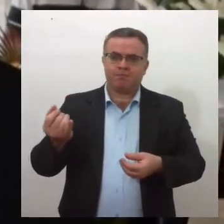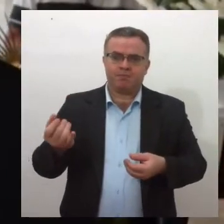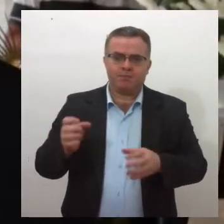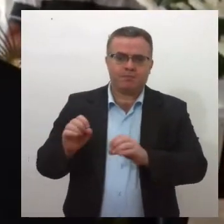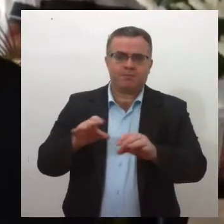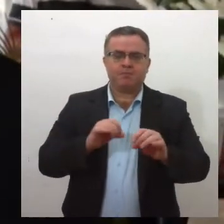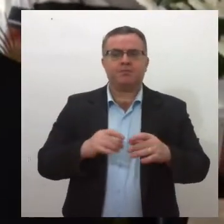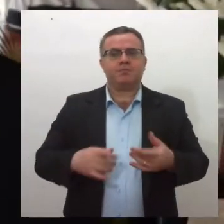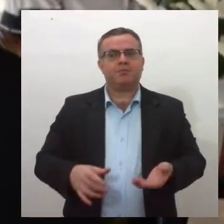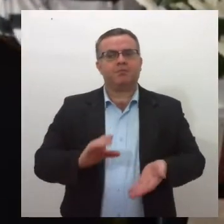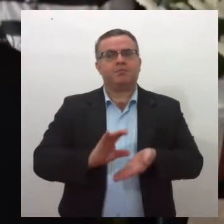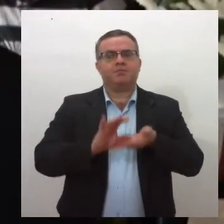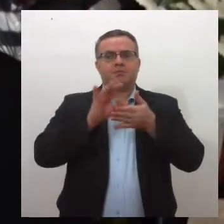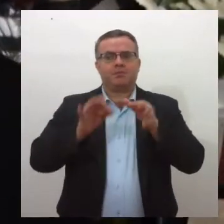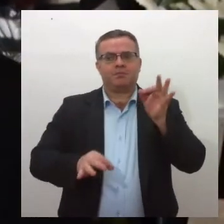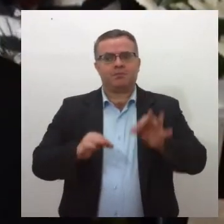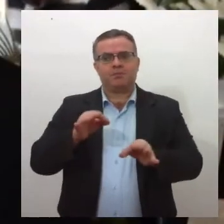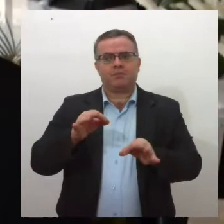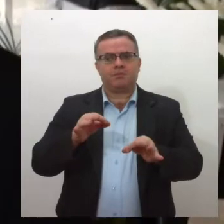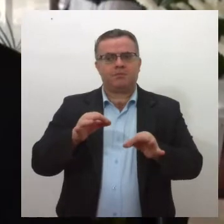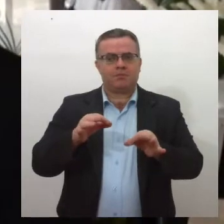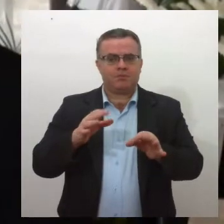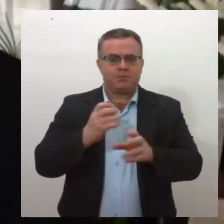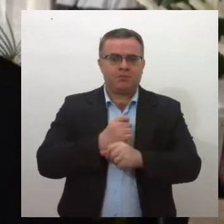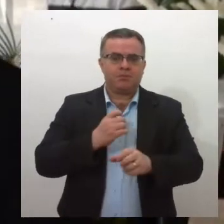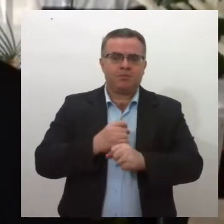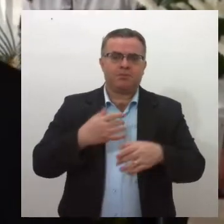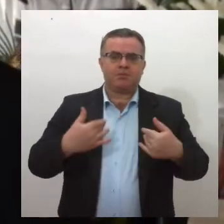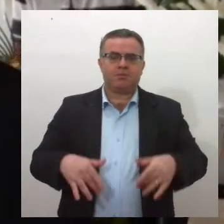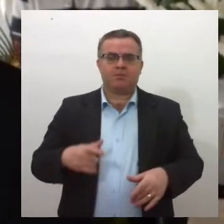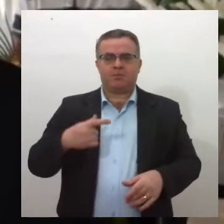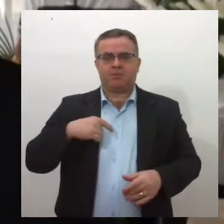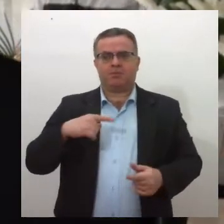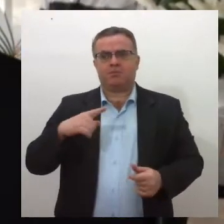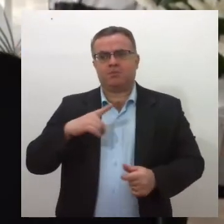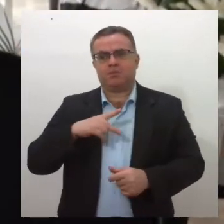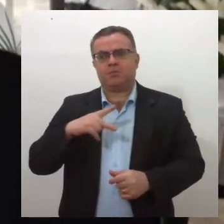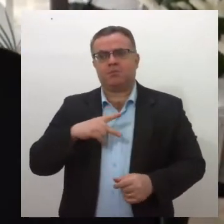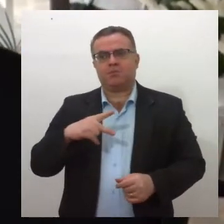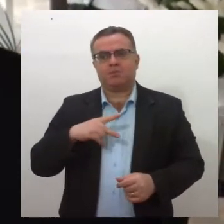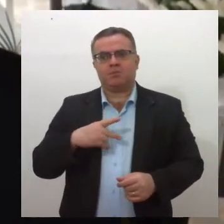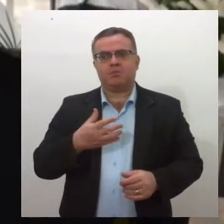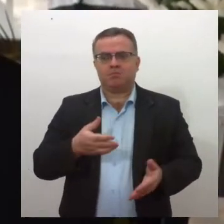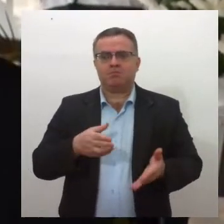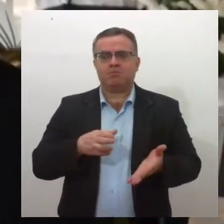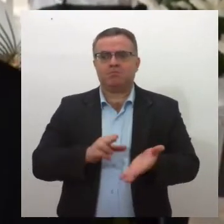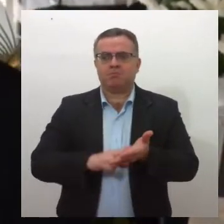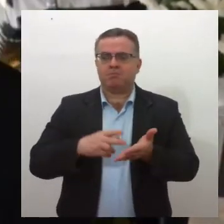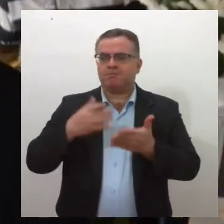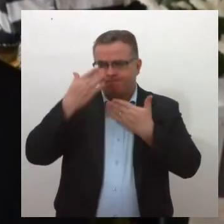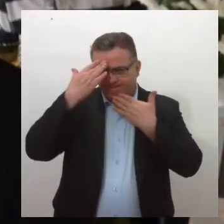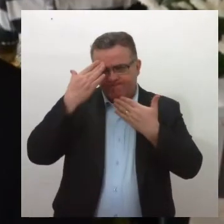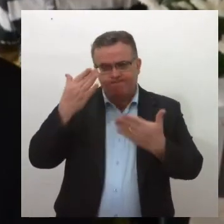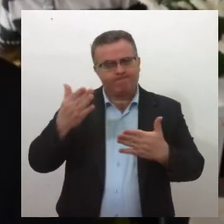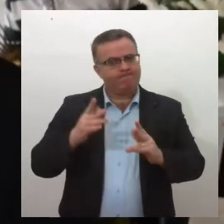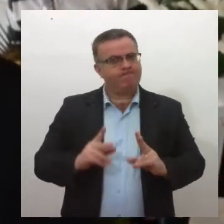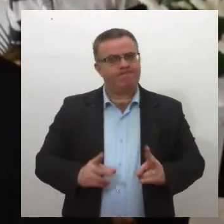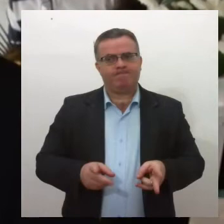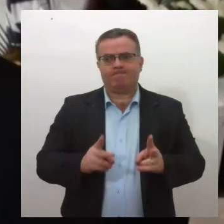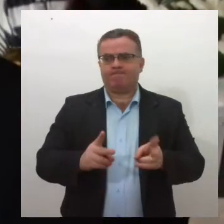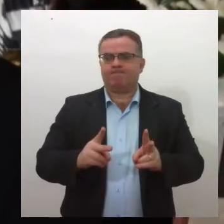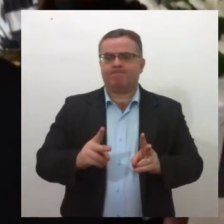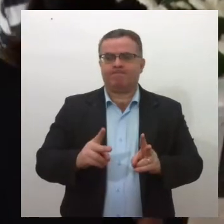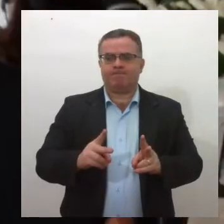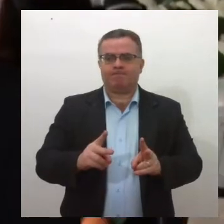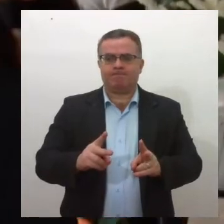grande conselheiro, uma pessoa que eu particularmente tenho uma dívida de gratidão que guardarei